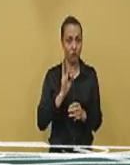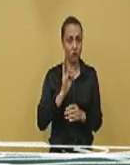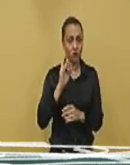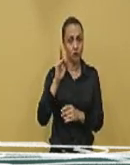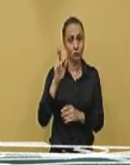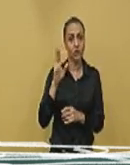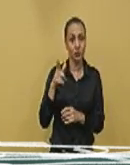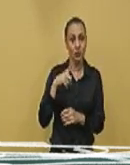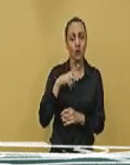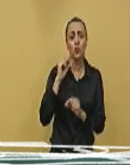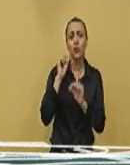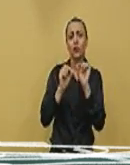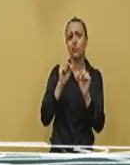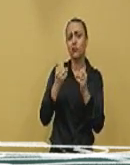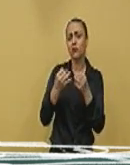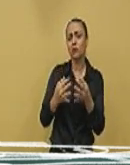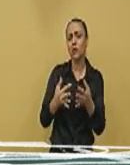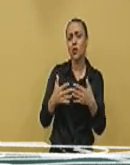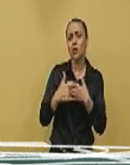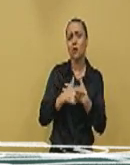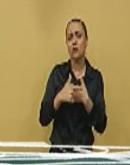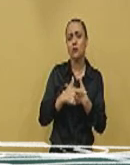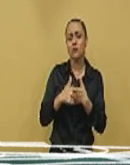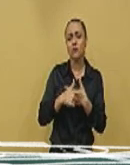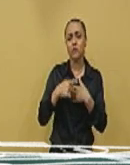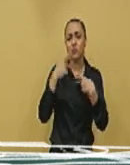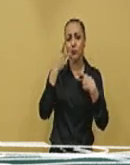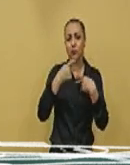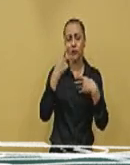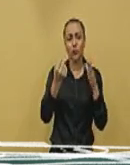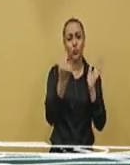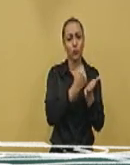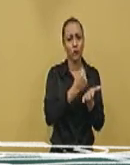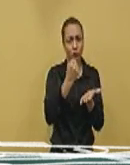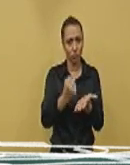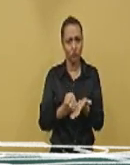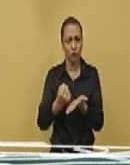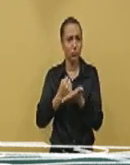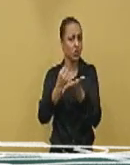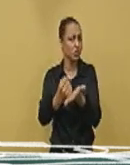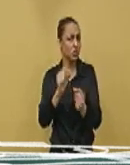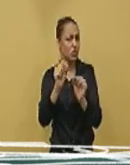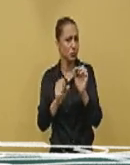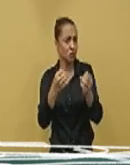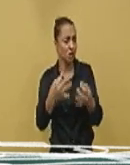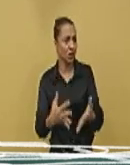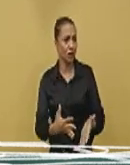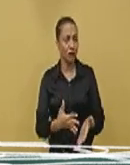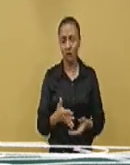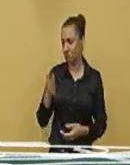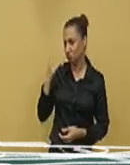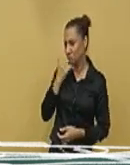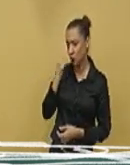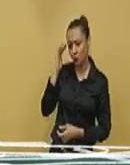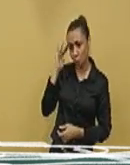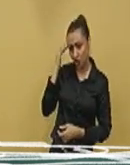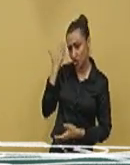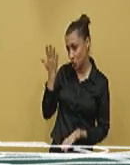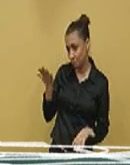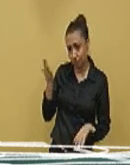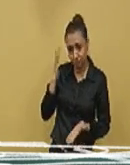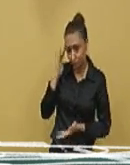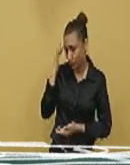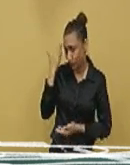O que o senhor tem a dizer? Existem papéis circulando por aí com documentos que corroboram essa afirmação. Eu não entendi, desculpa. Ah, perdão.